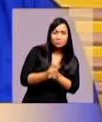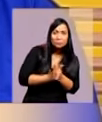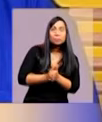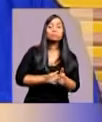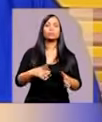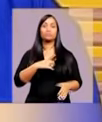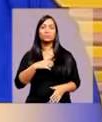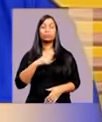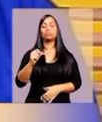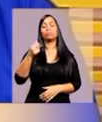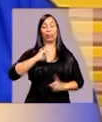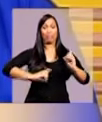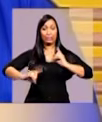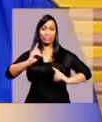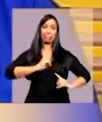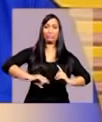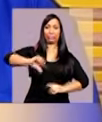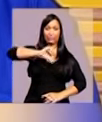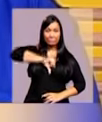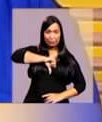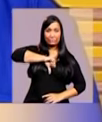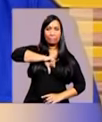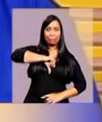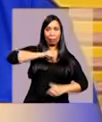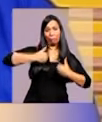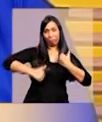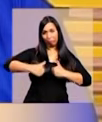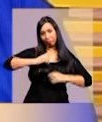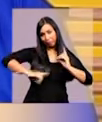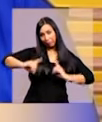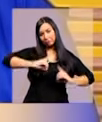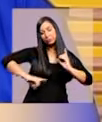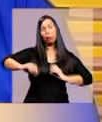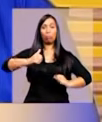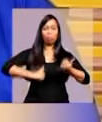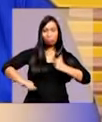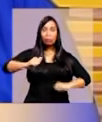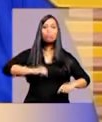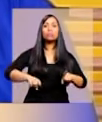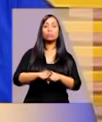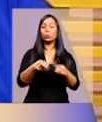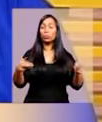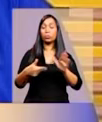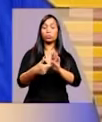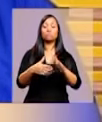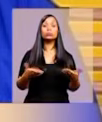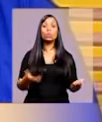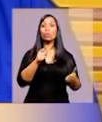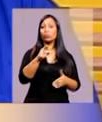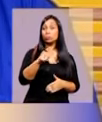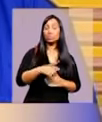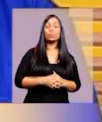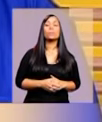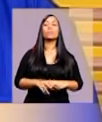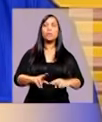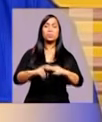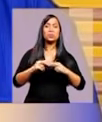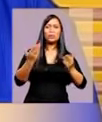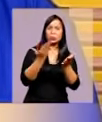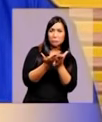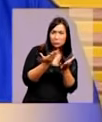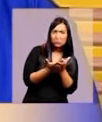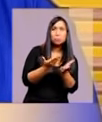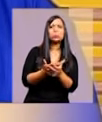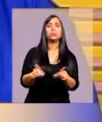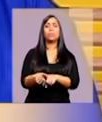ansiedade, a partir disso surge a depressão e outras tantas manifestações como essas. Quando você, através